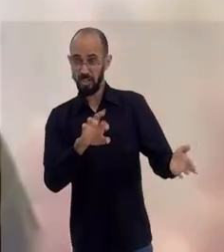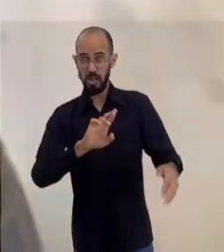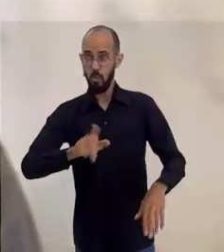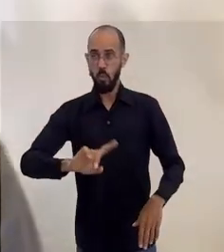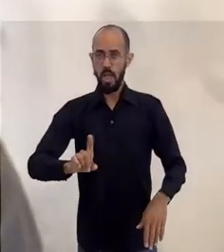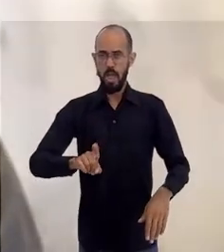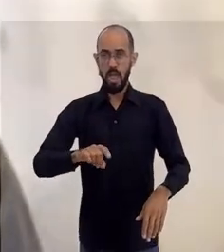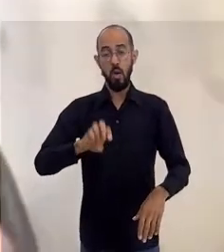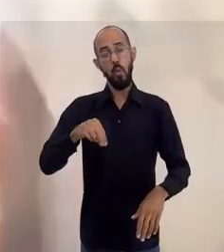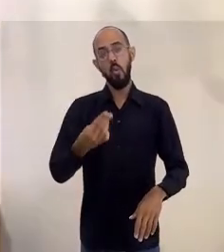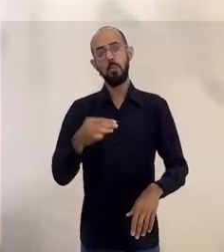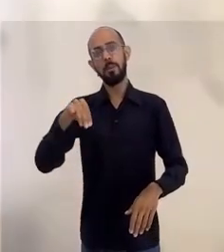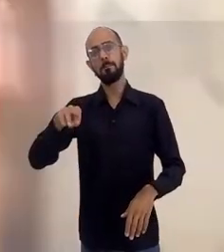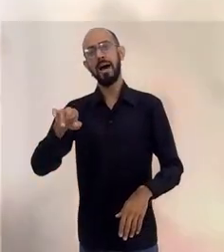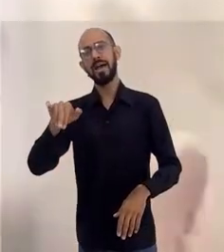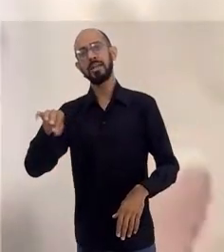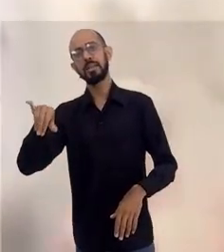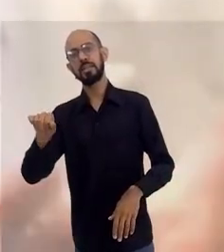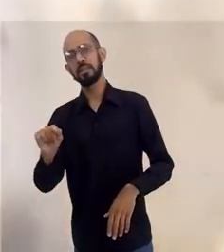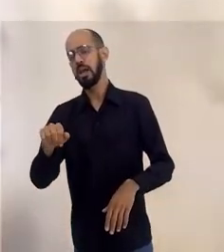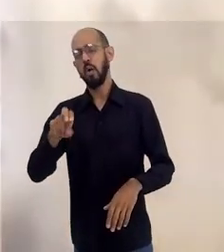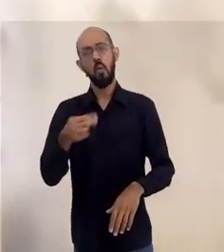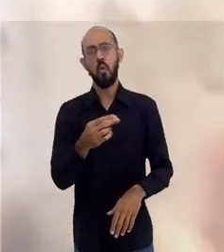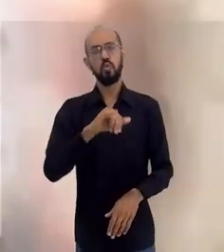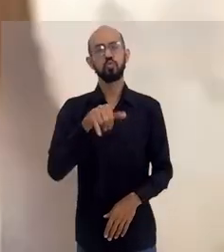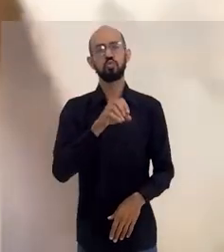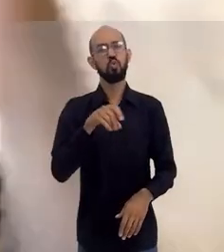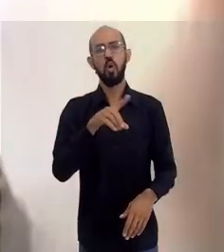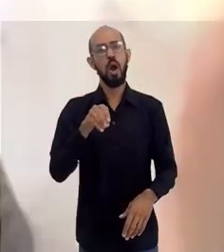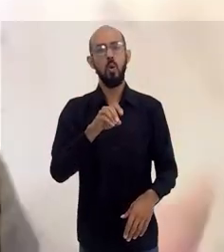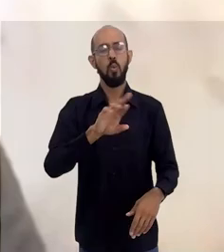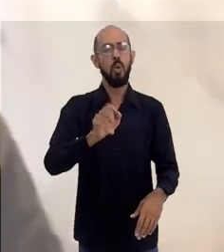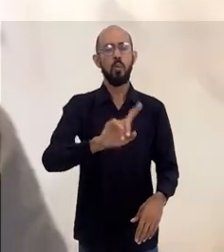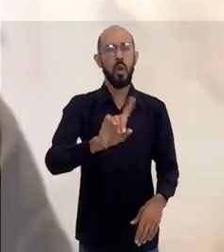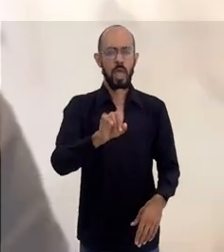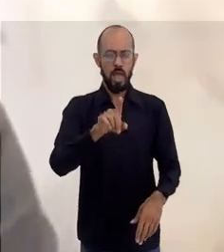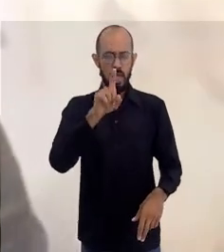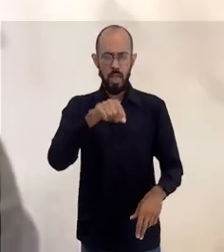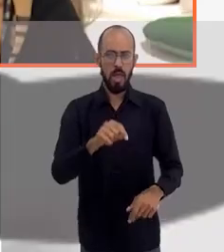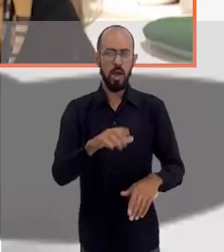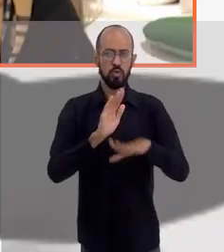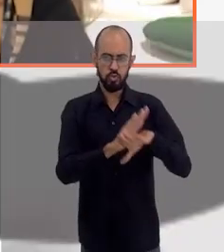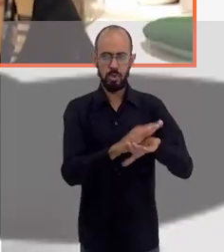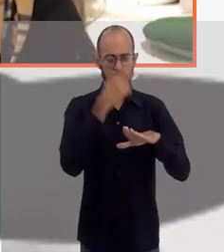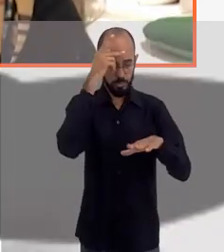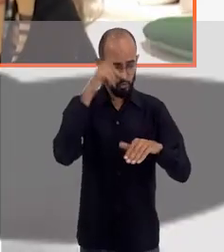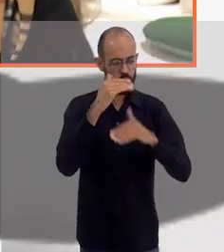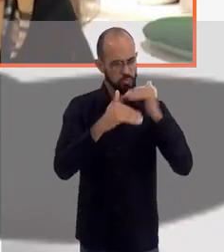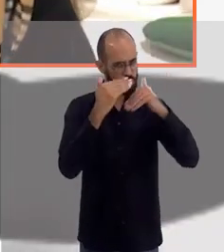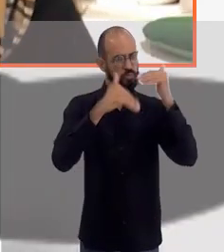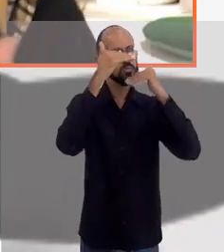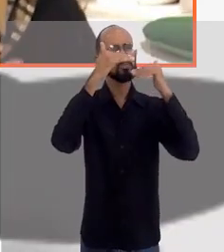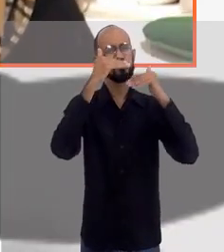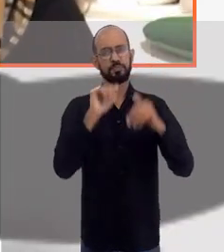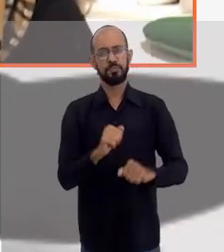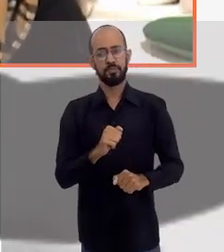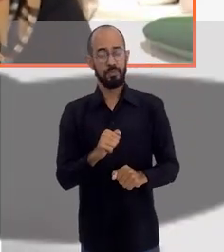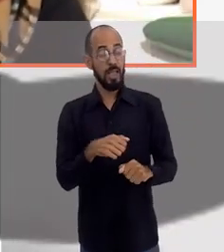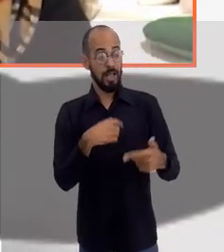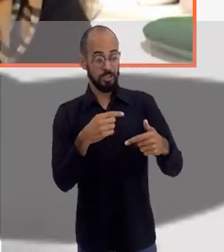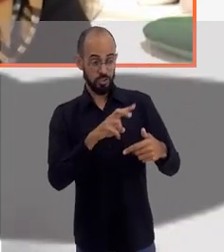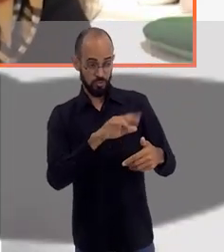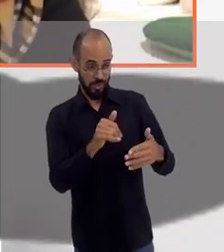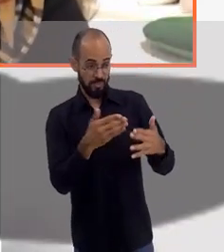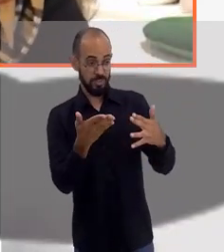ao Maria o João eu tô ajudando essas pessoas assim requerer é esse pensamento que a gente saber eu quero saber a gente vai precisar